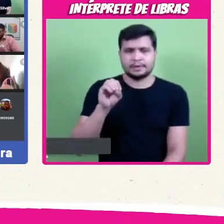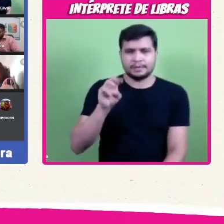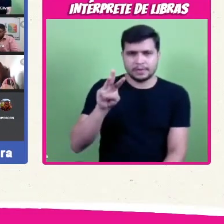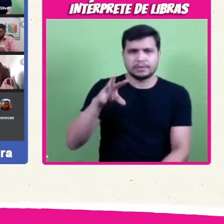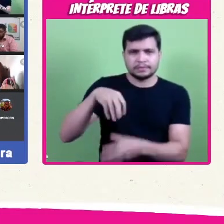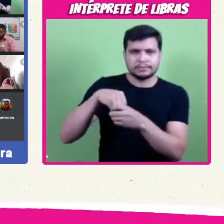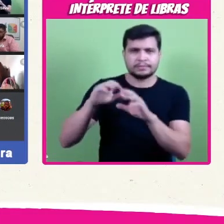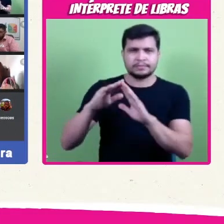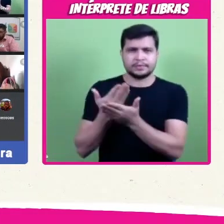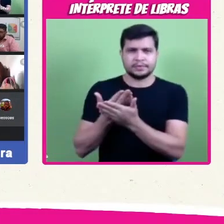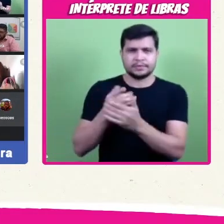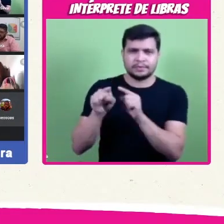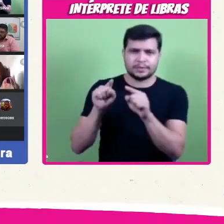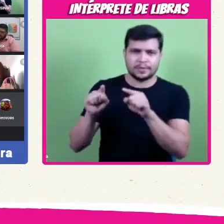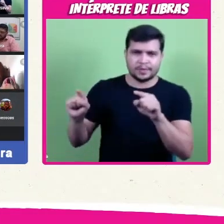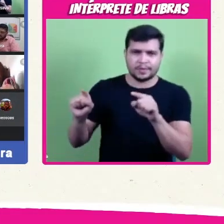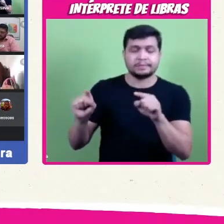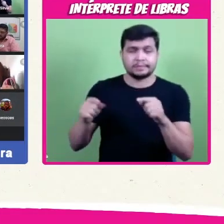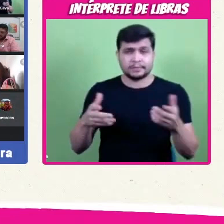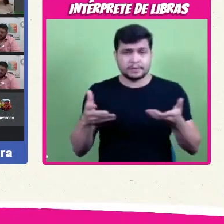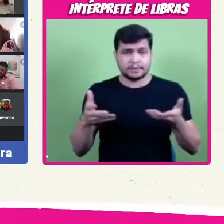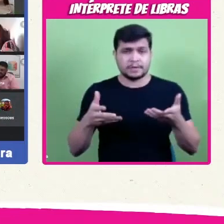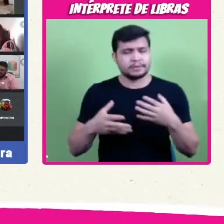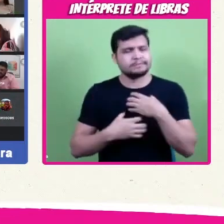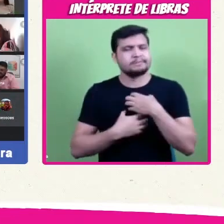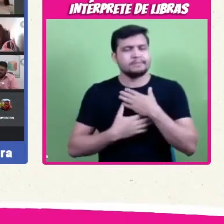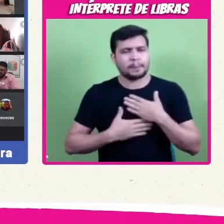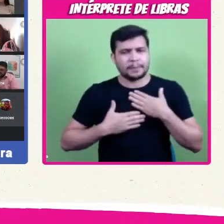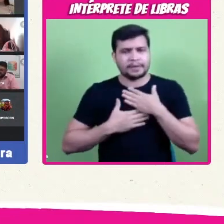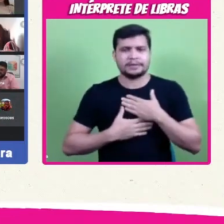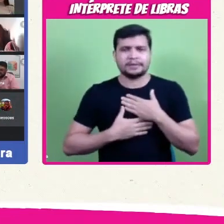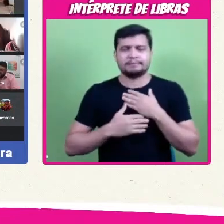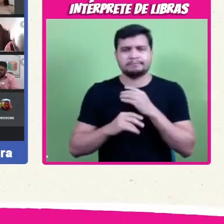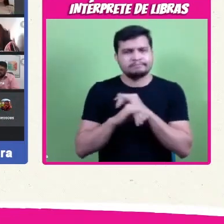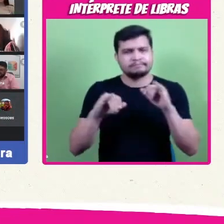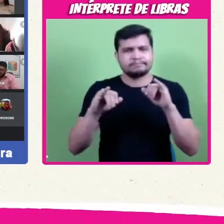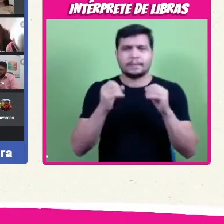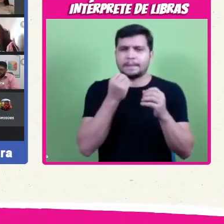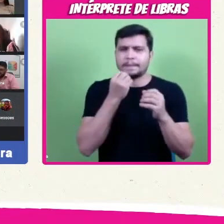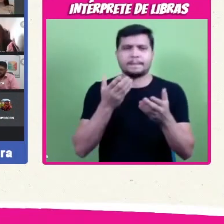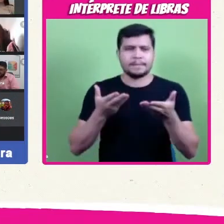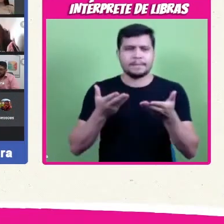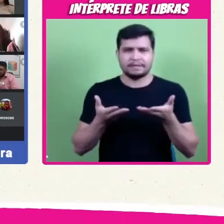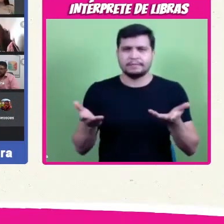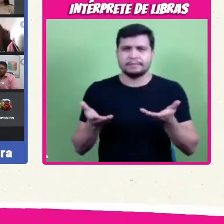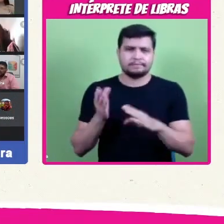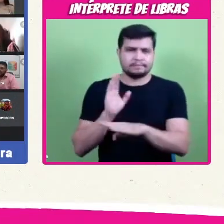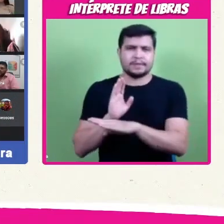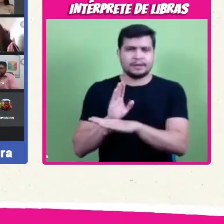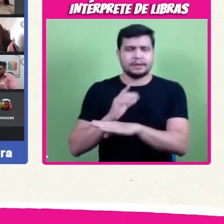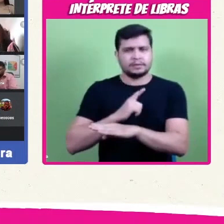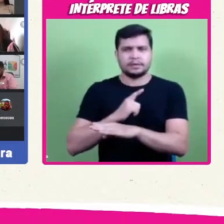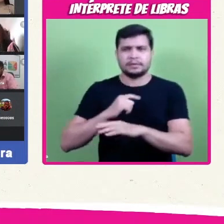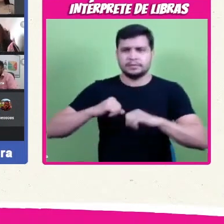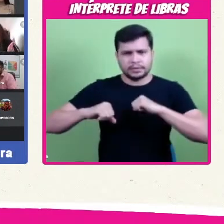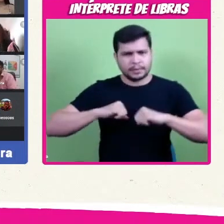prazer, que desejamos bem-vindos, bem-vindas e bem-vindos nessa tarde de debates e de grandes